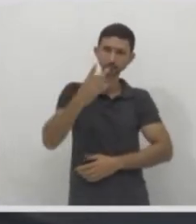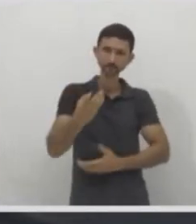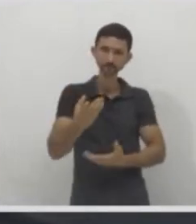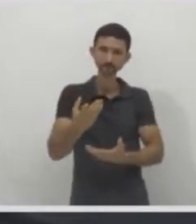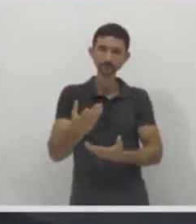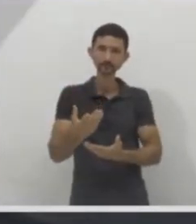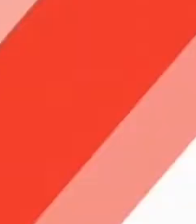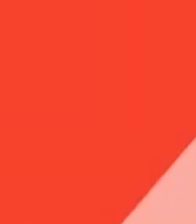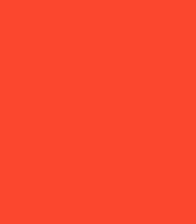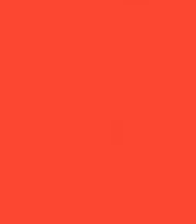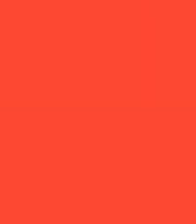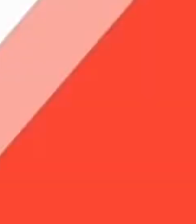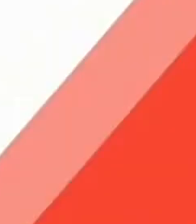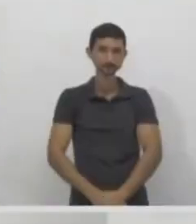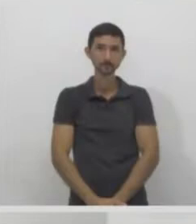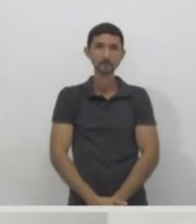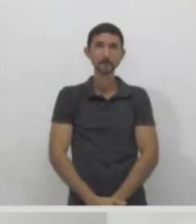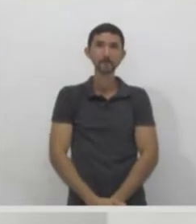vamos lá?